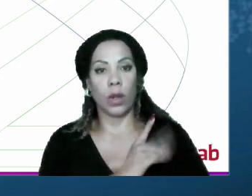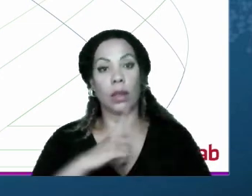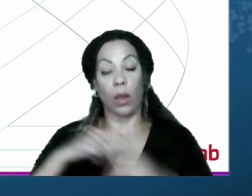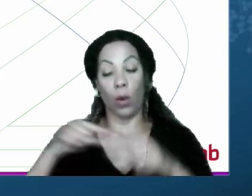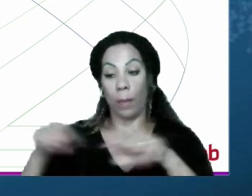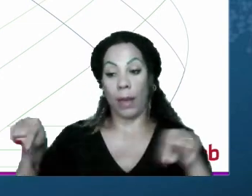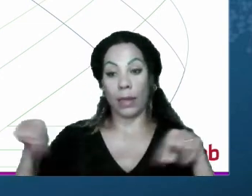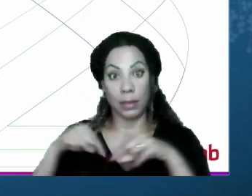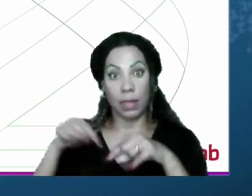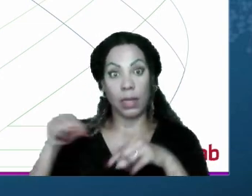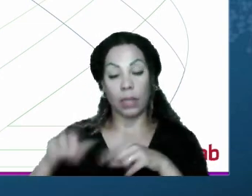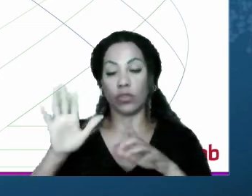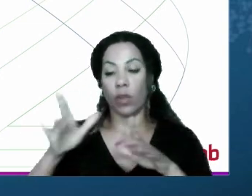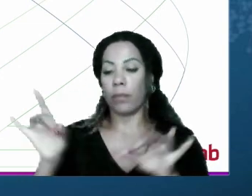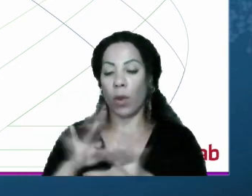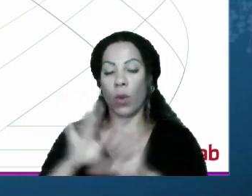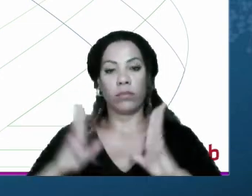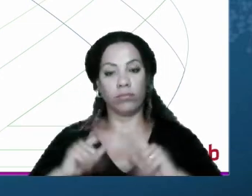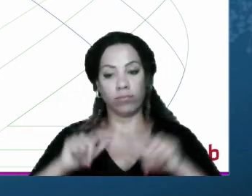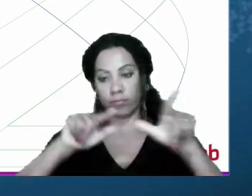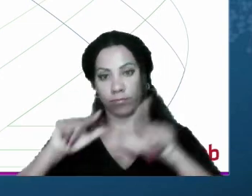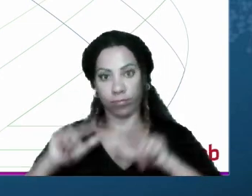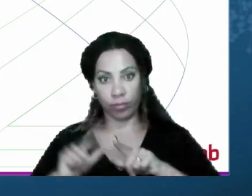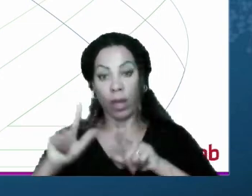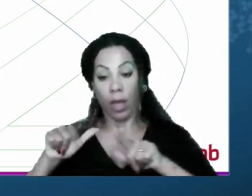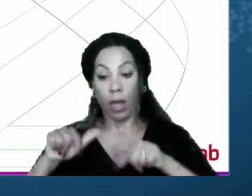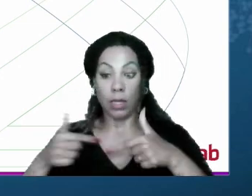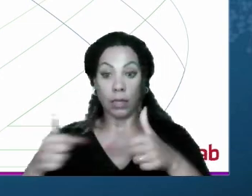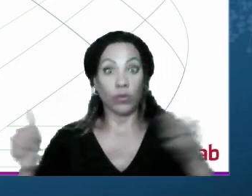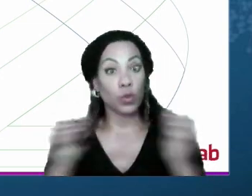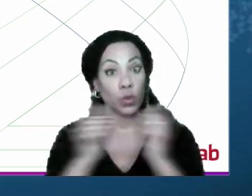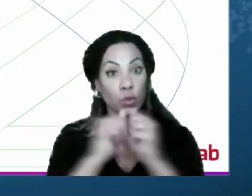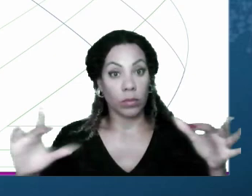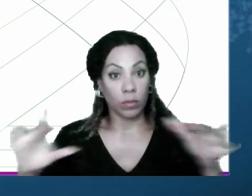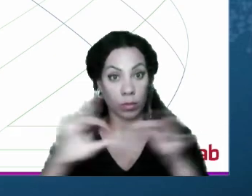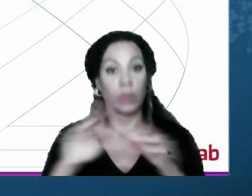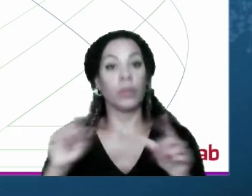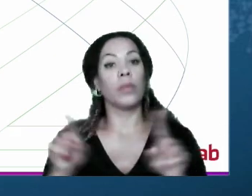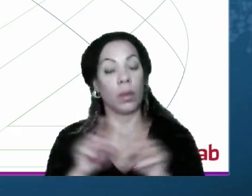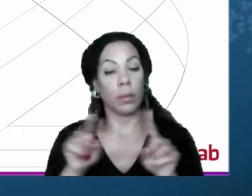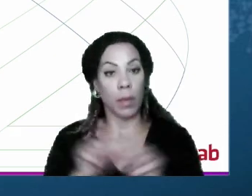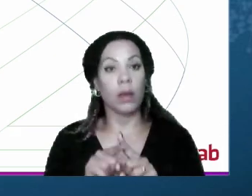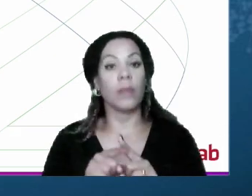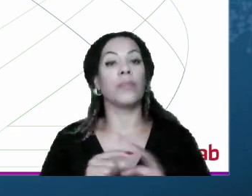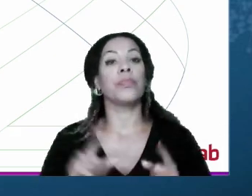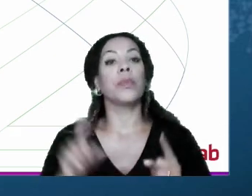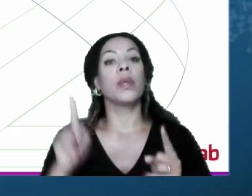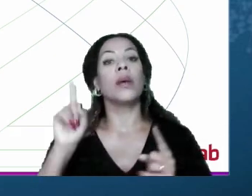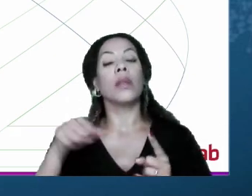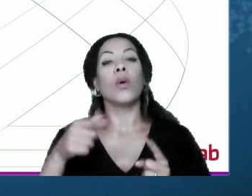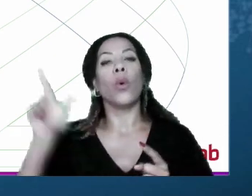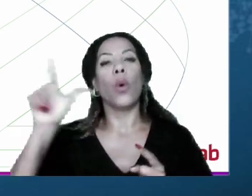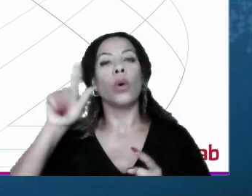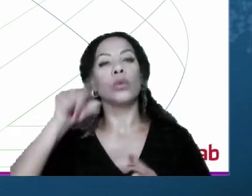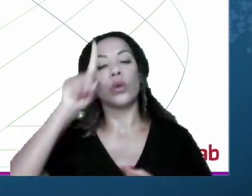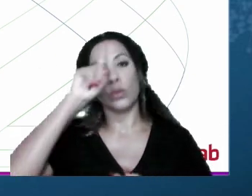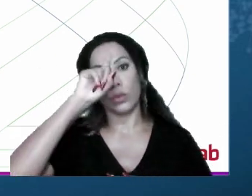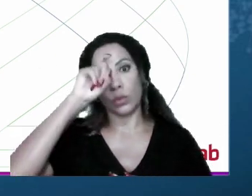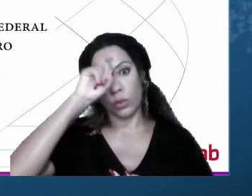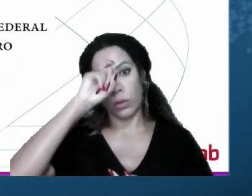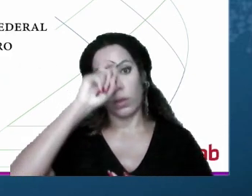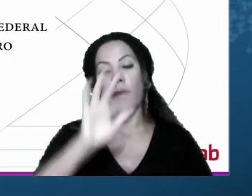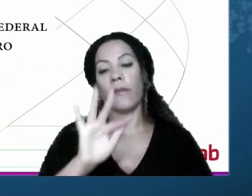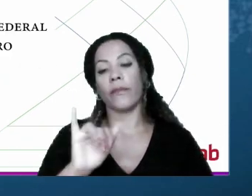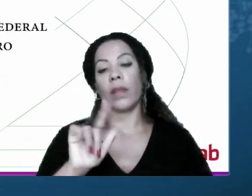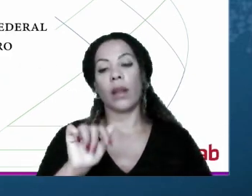higienizada certificada, uma iniciativa conjunta com eles, outra iniciativa é o Hospital da Filadélfia,